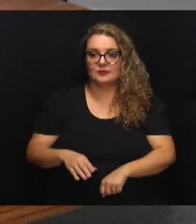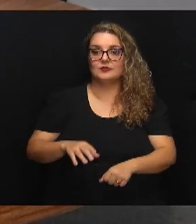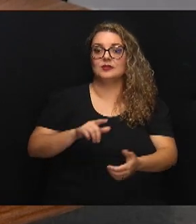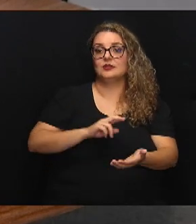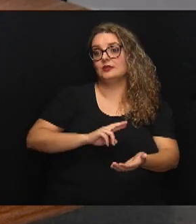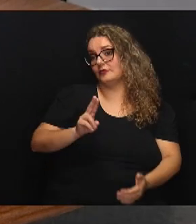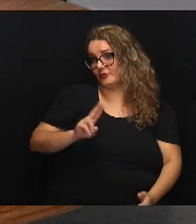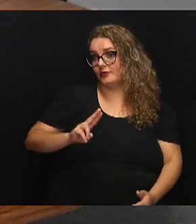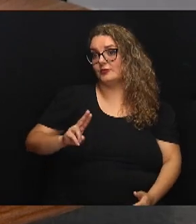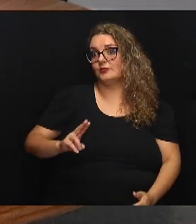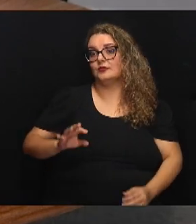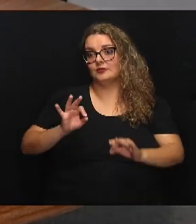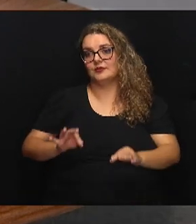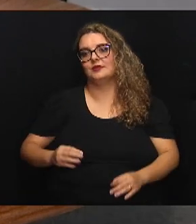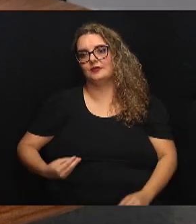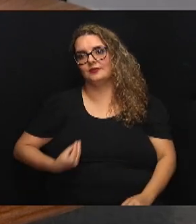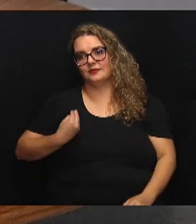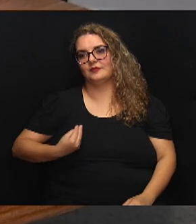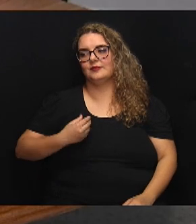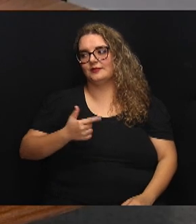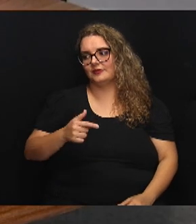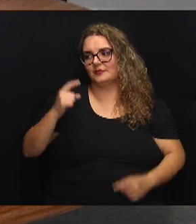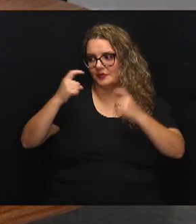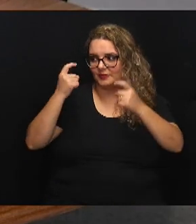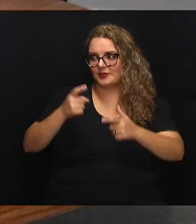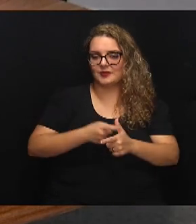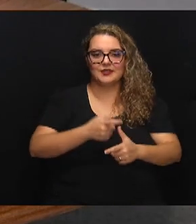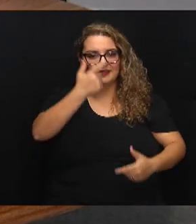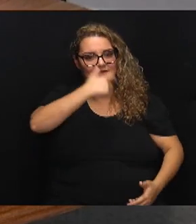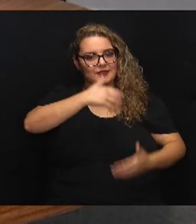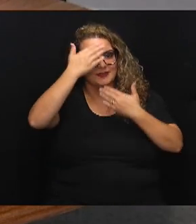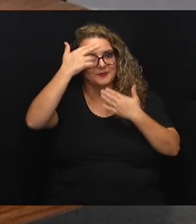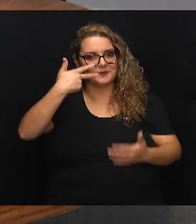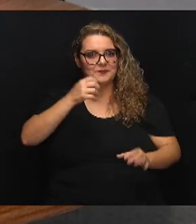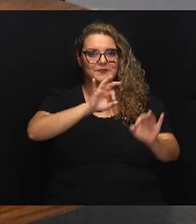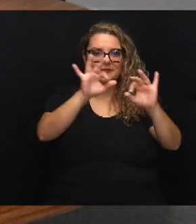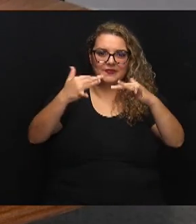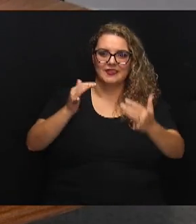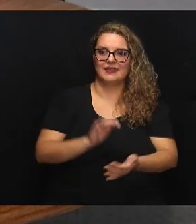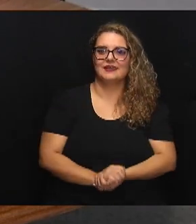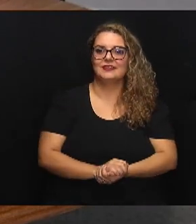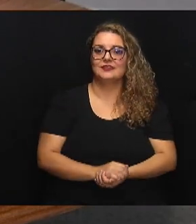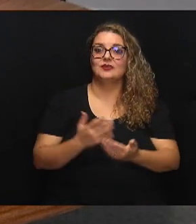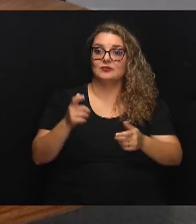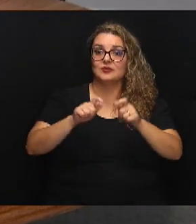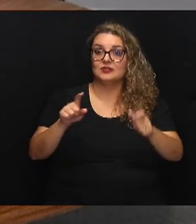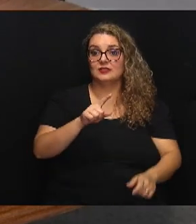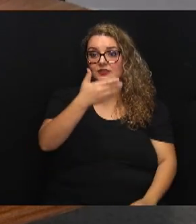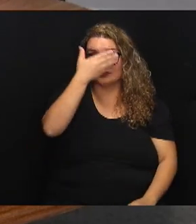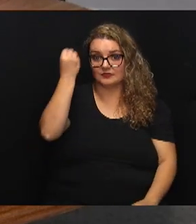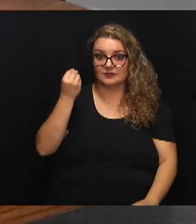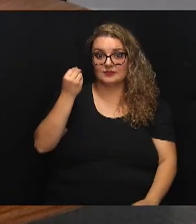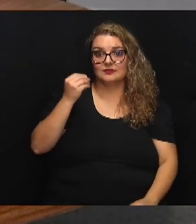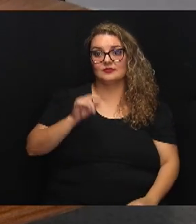um ano, né, sem preocupações com as dívidas. Muito obrigado, viu? Eu que agradeço você, Rafael, e quem está nos assistindo. Olha, pessoal, não se esqueça de nos seguir nas